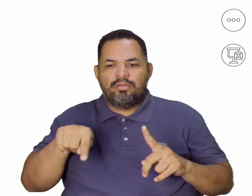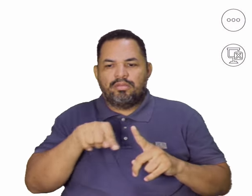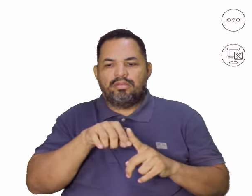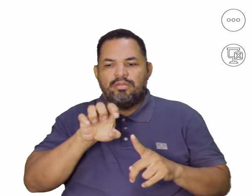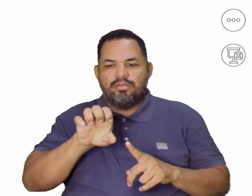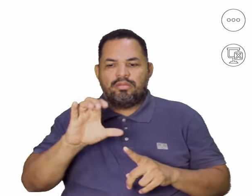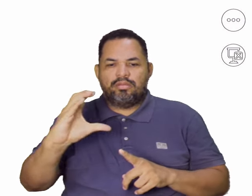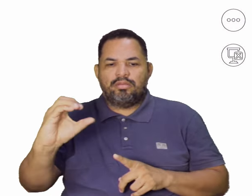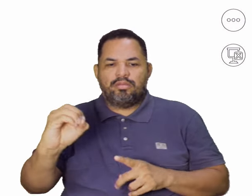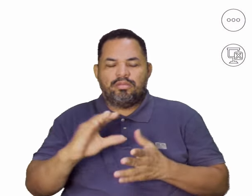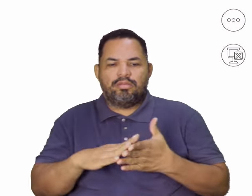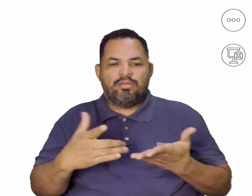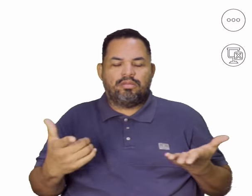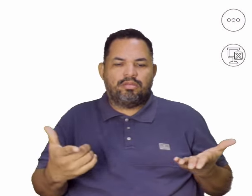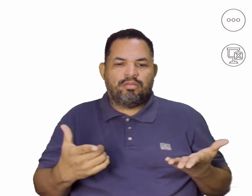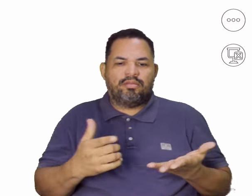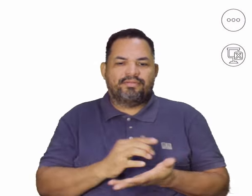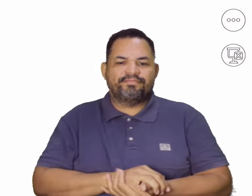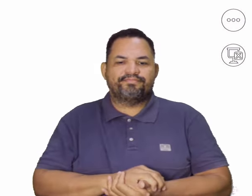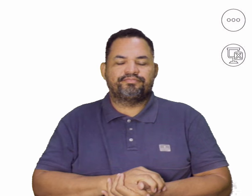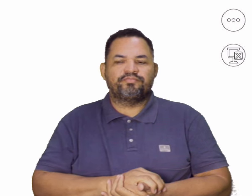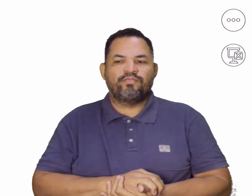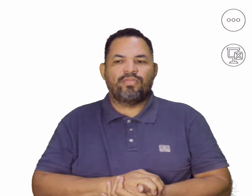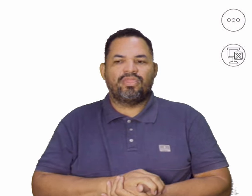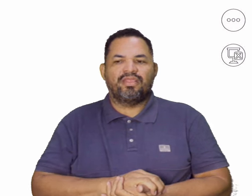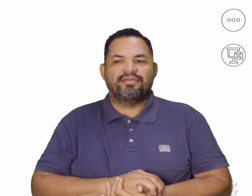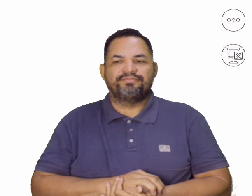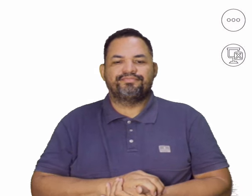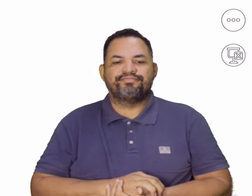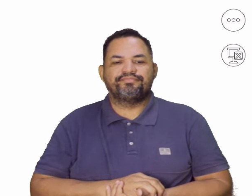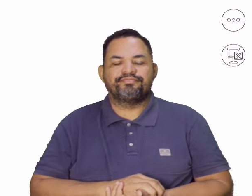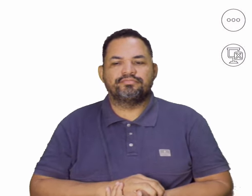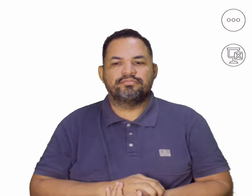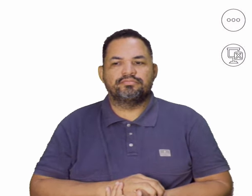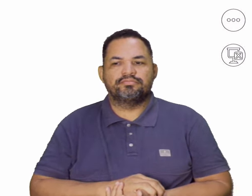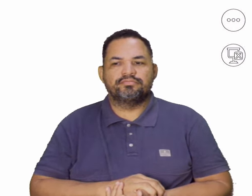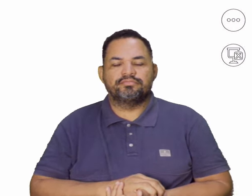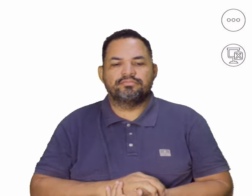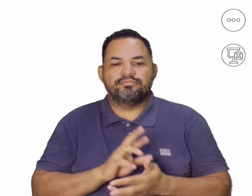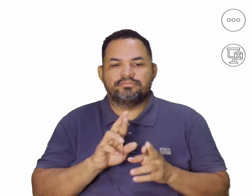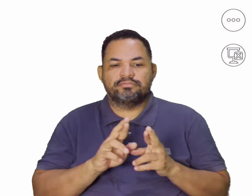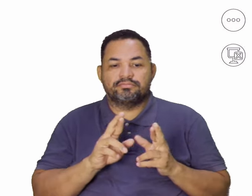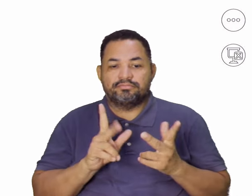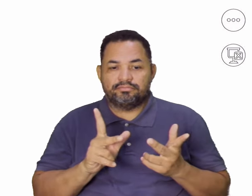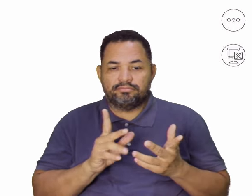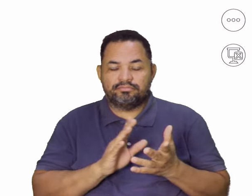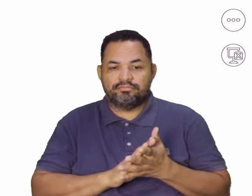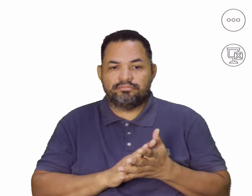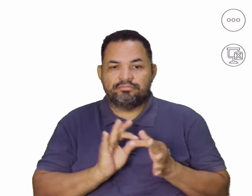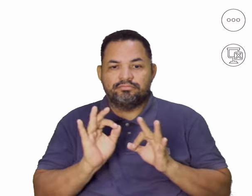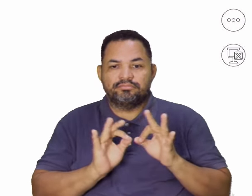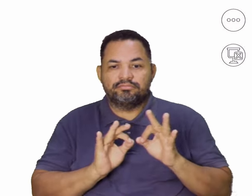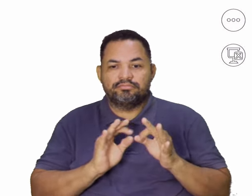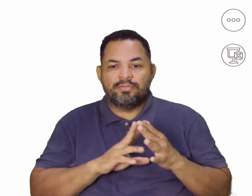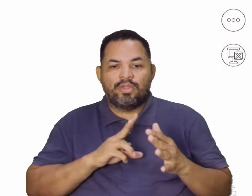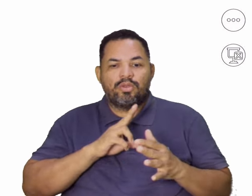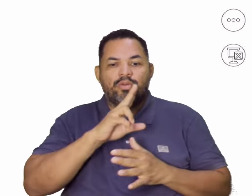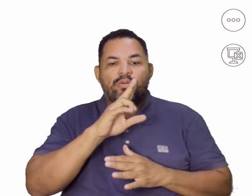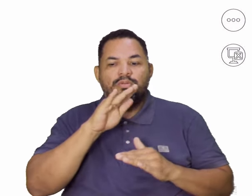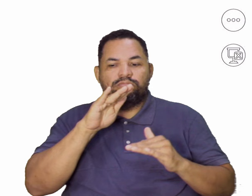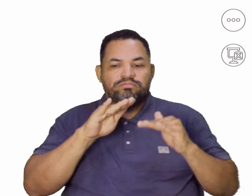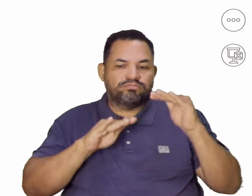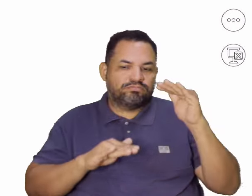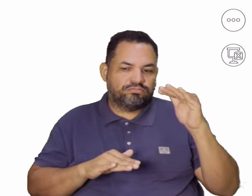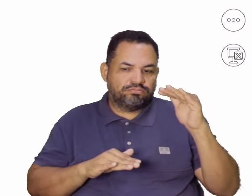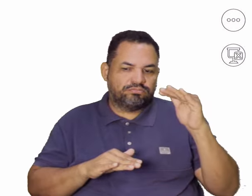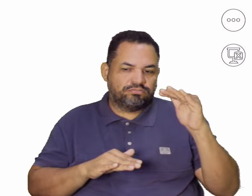e aonde envolve a diferença entre potencial de redução maior